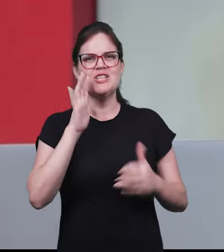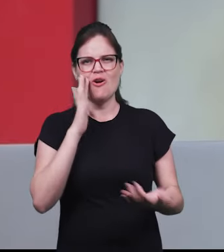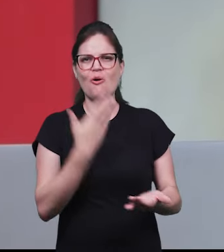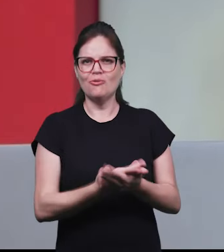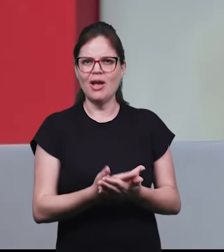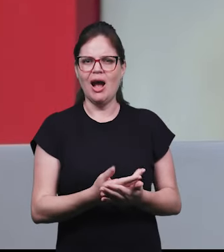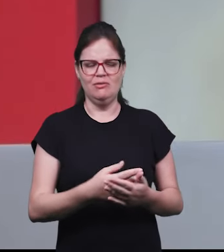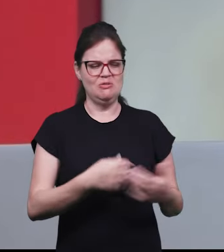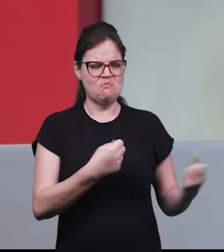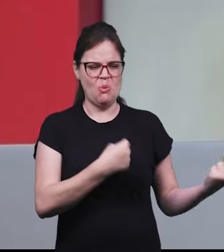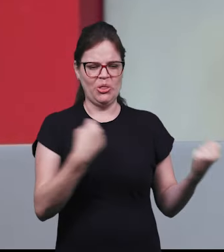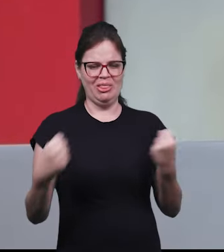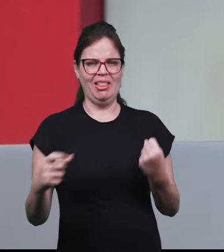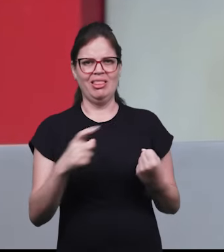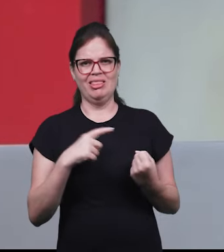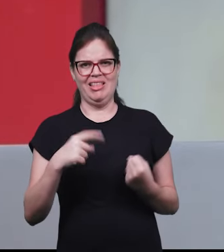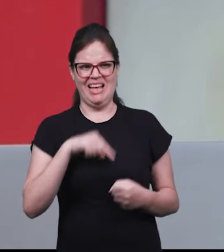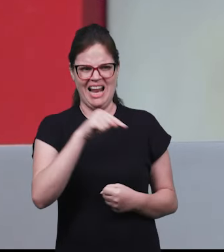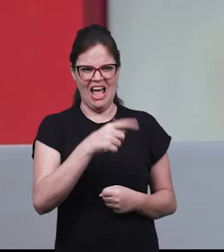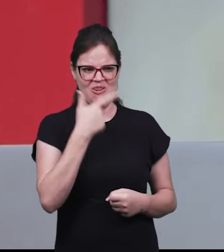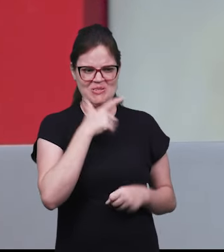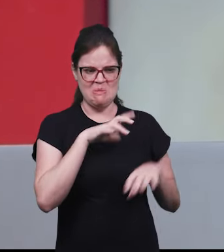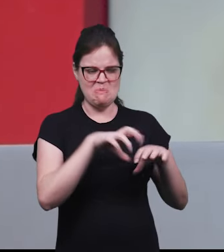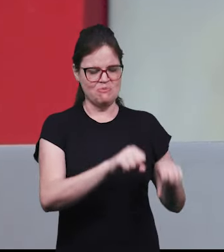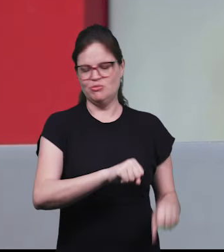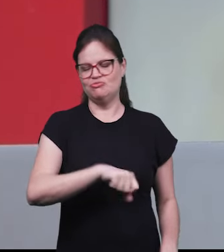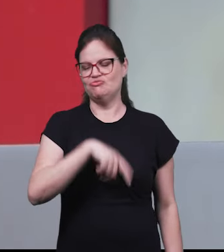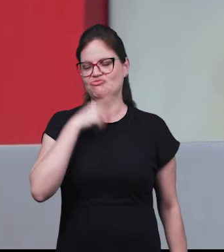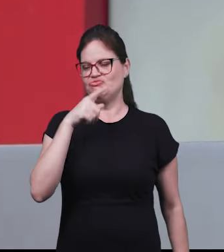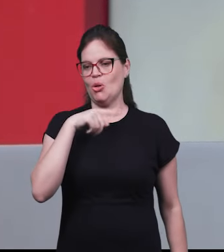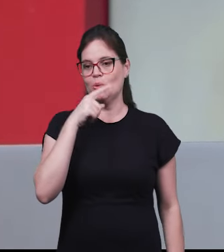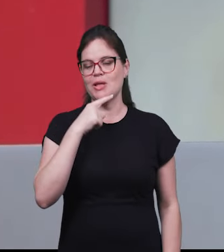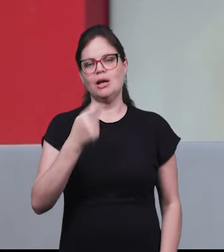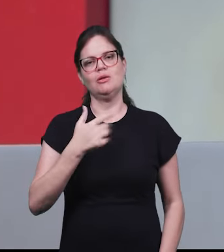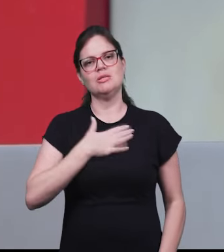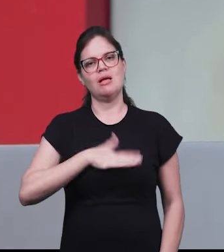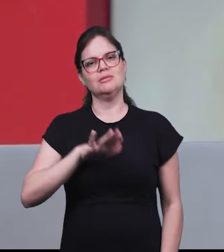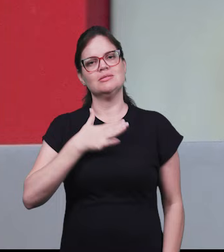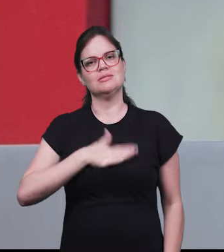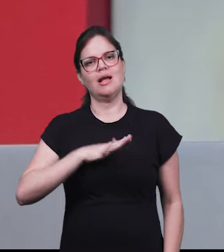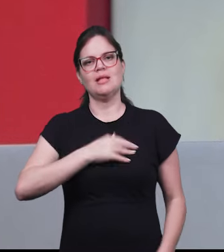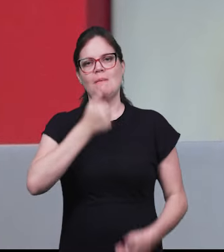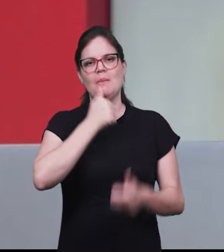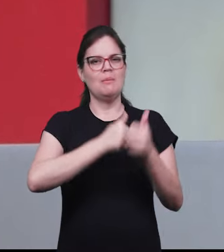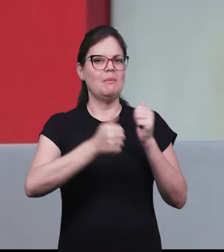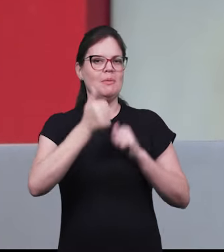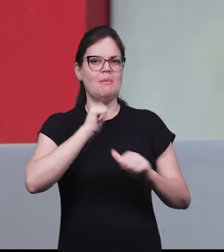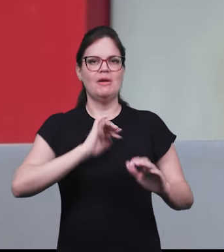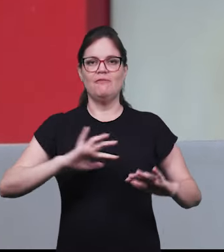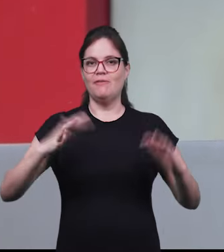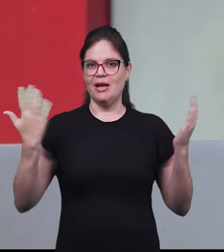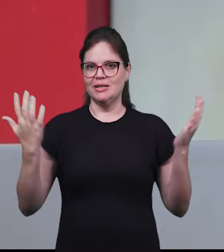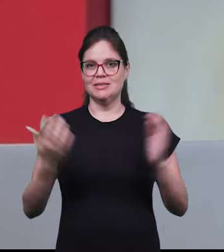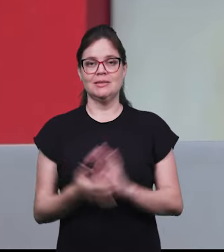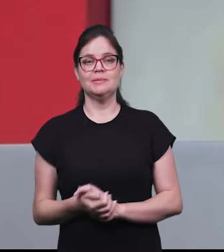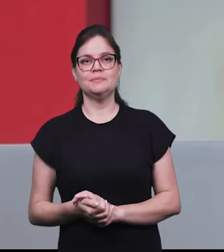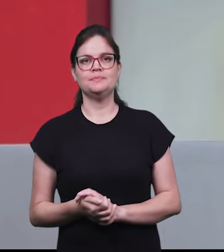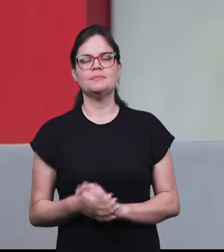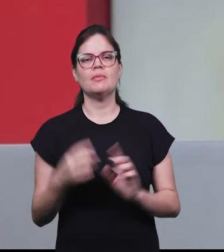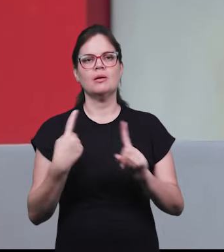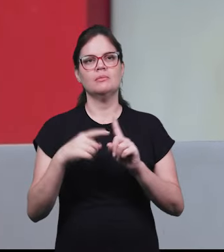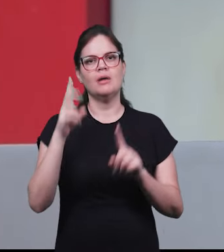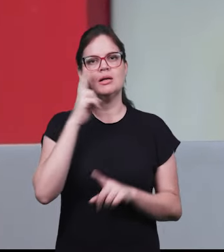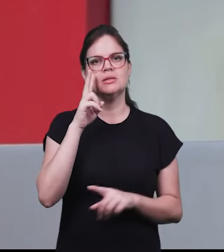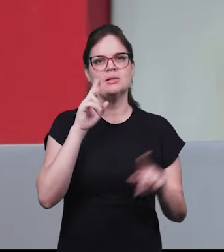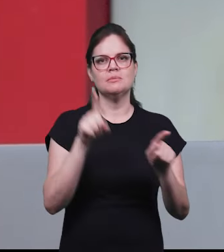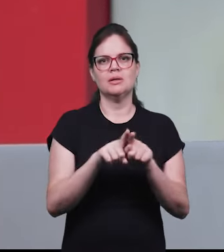tanta confiança na cidade deles que eles achavam que ali ninguém podia penetrar, não. É interessante lembrar que historiadores os